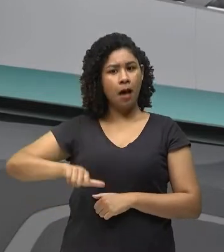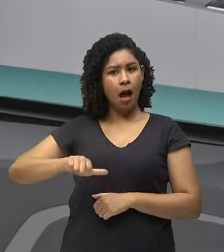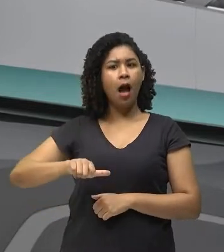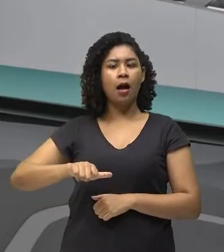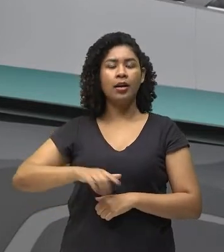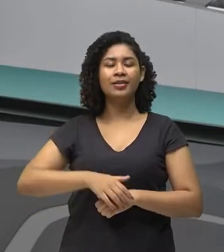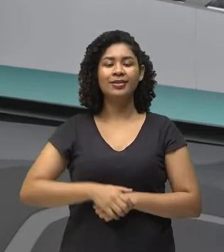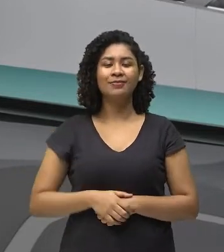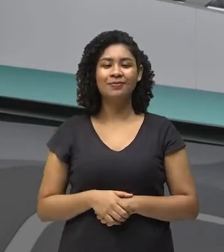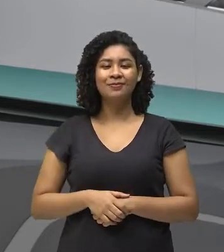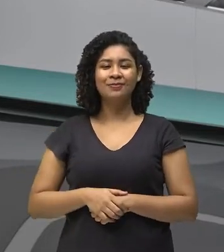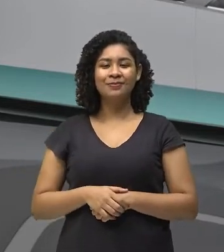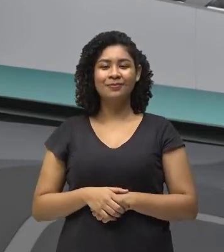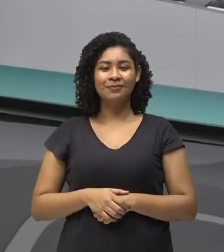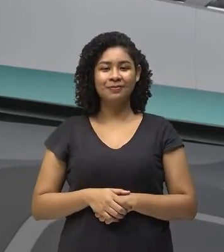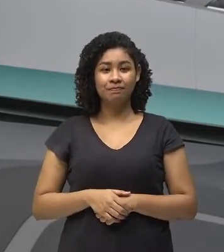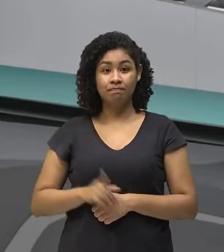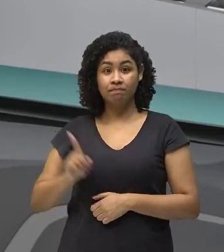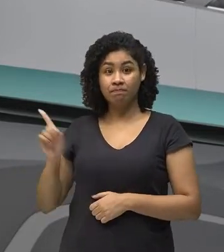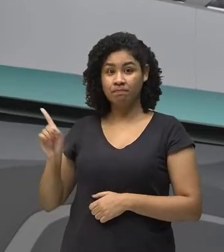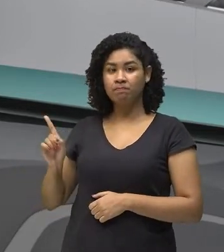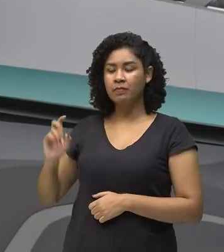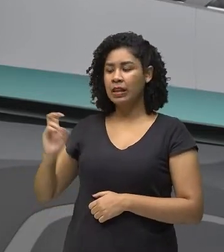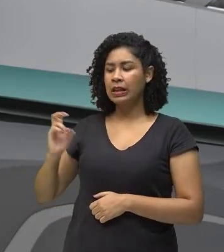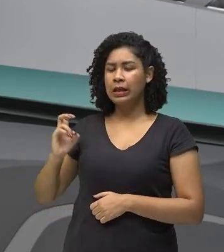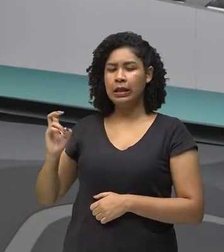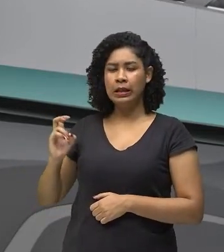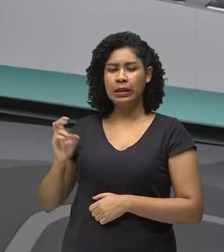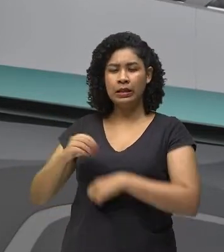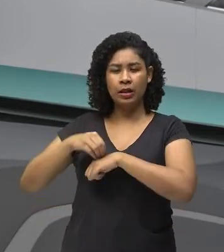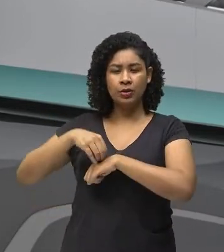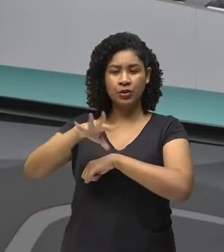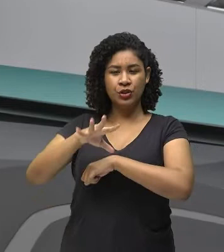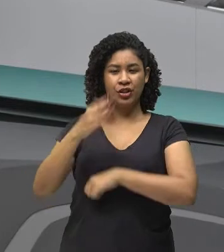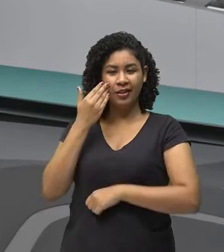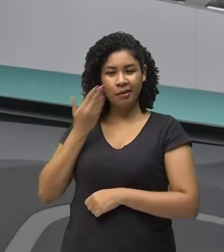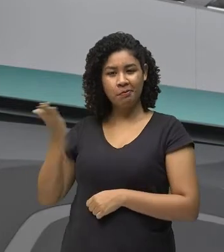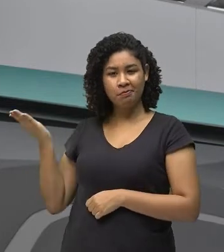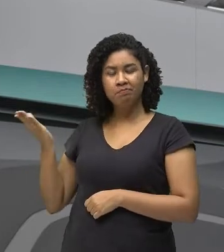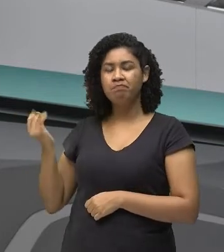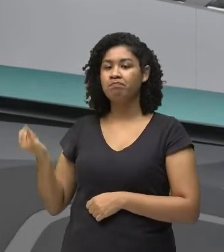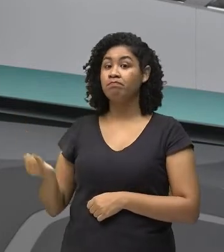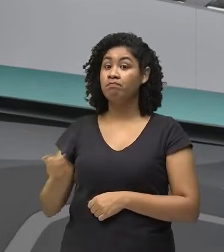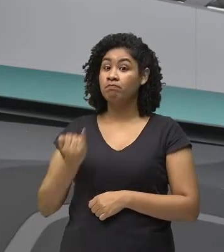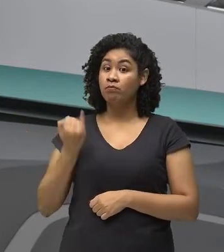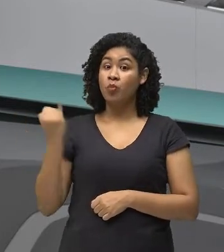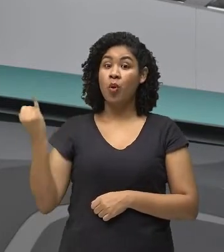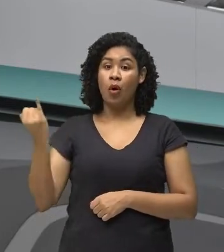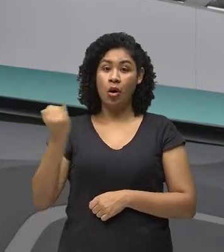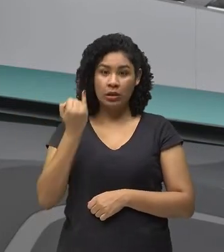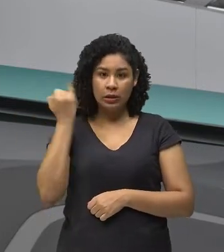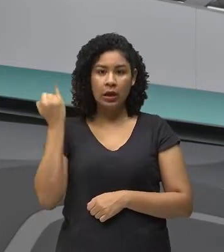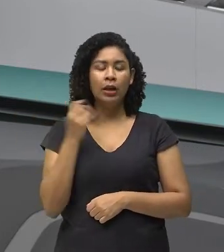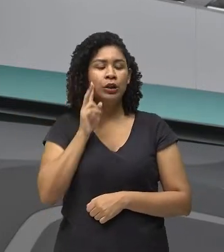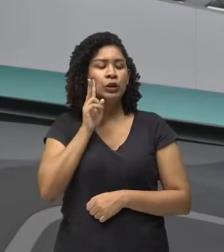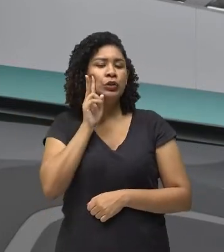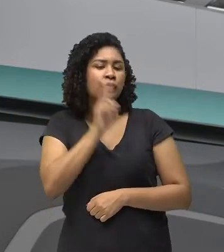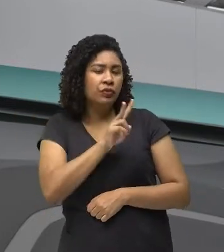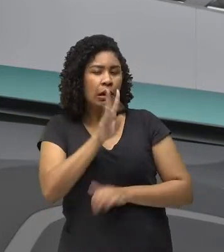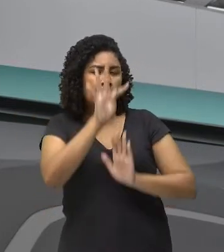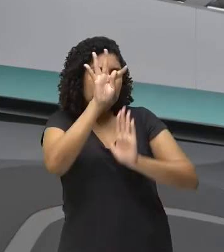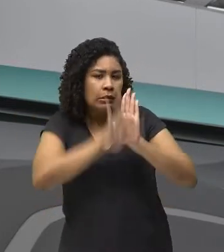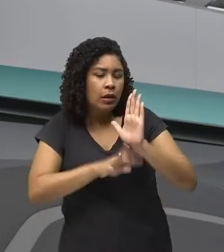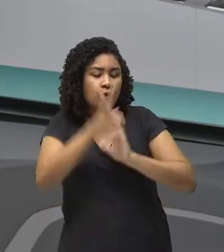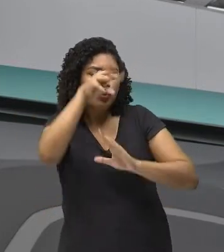mais. Olha só, esse passo é importante, hein? Prestar atenção às ilustrações e gráficos.